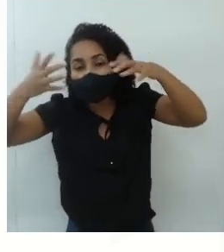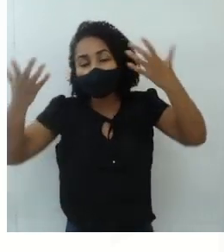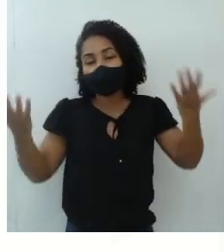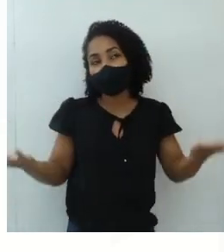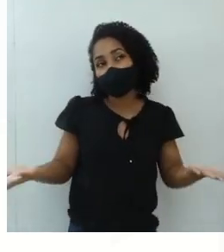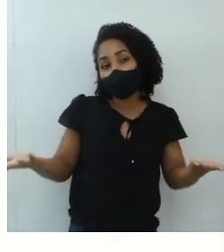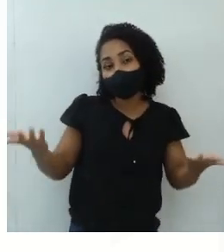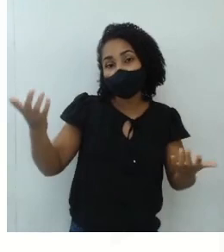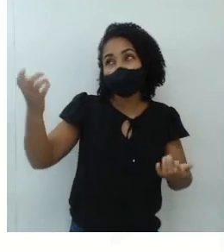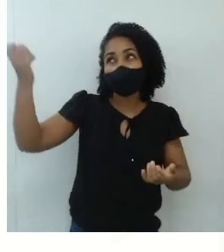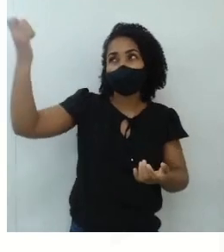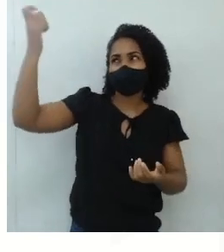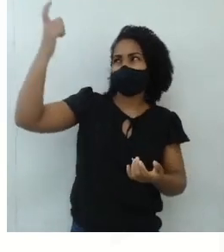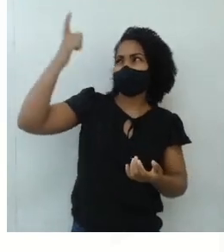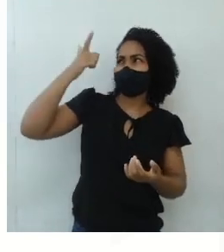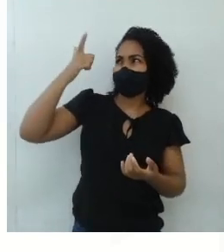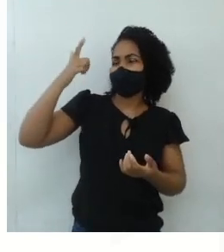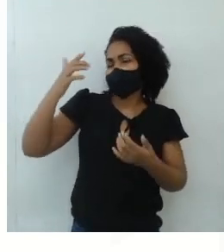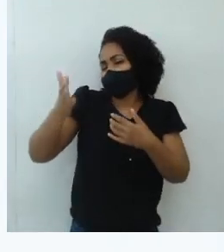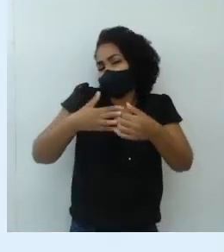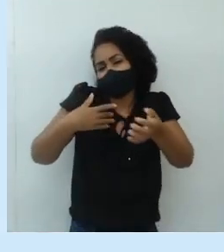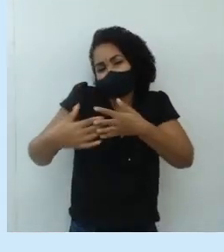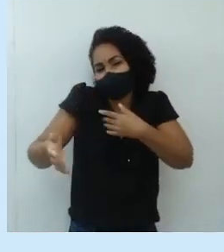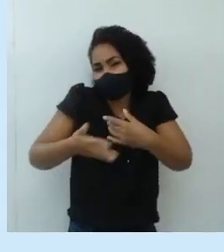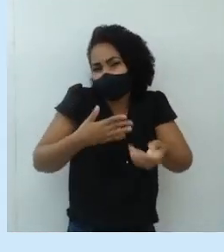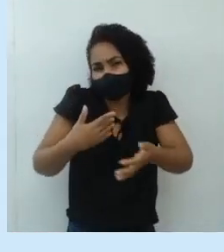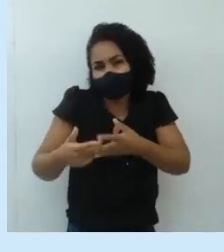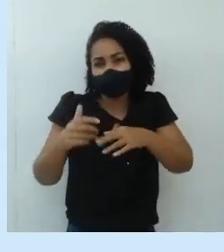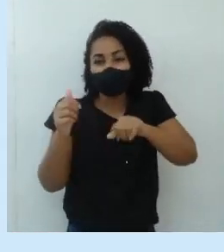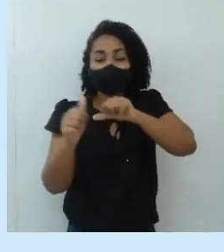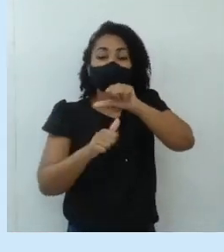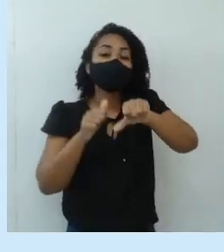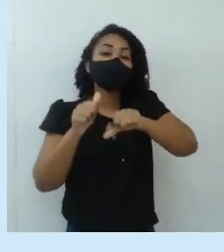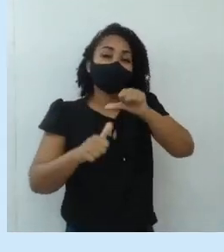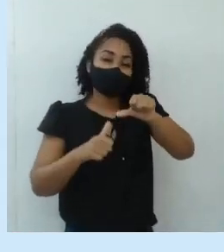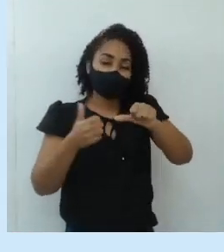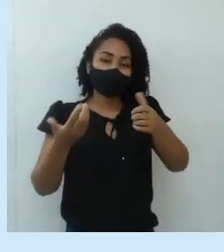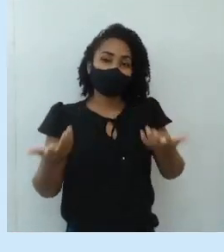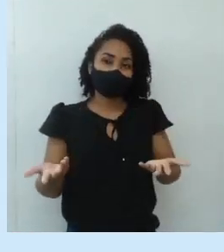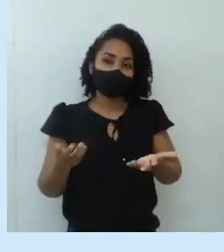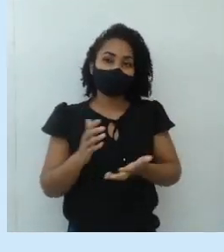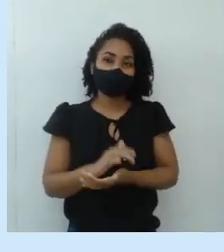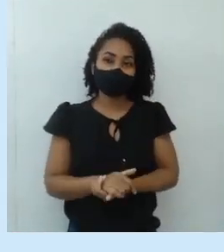fazer sol e qualquer outra variação